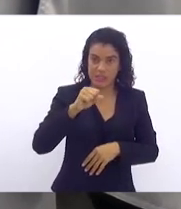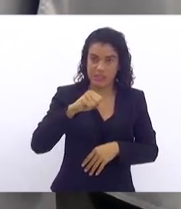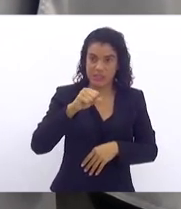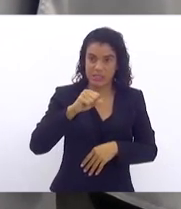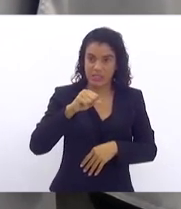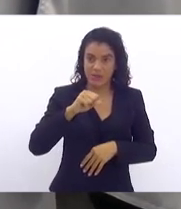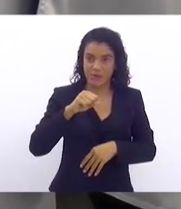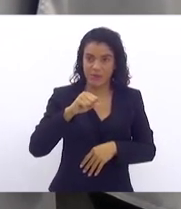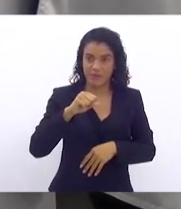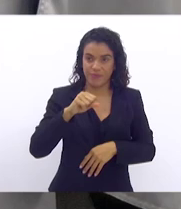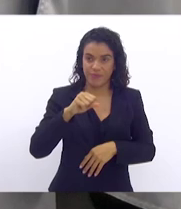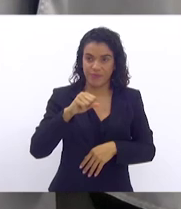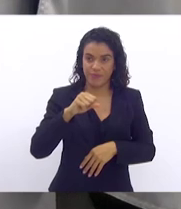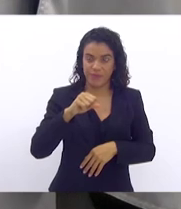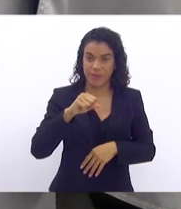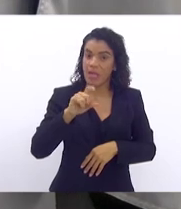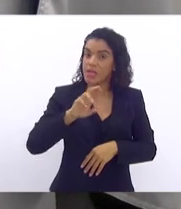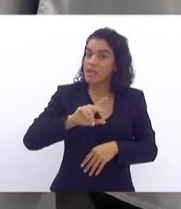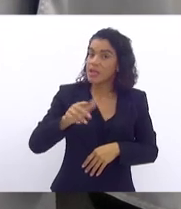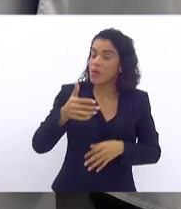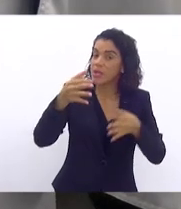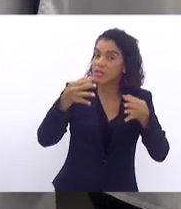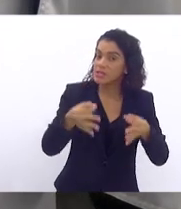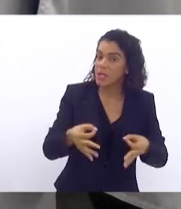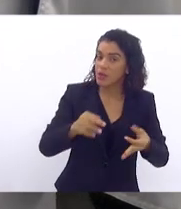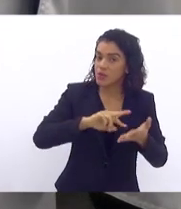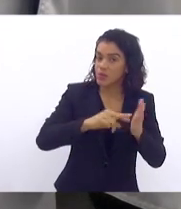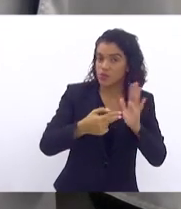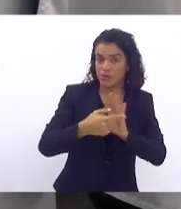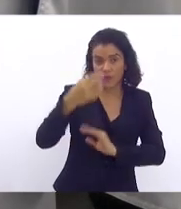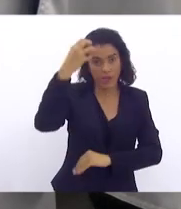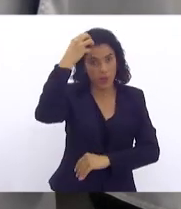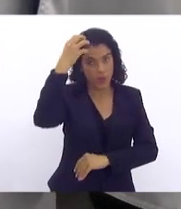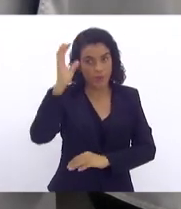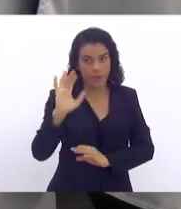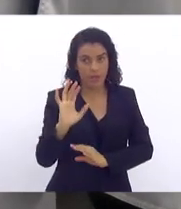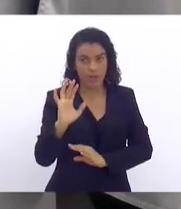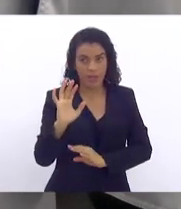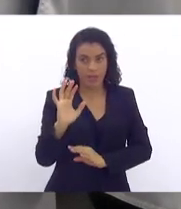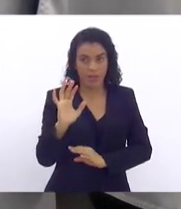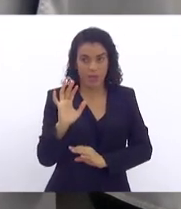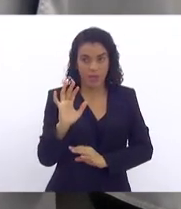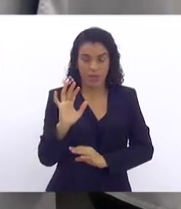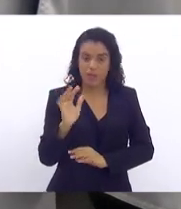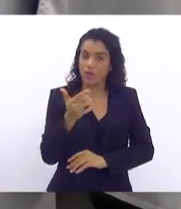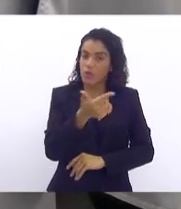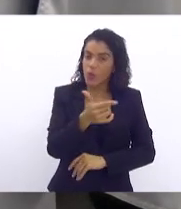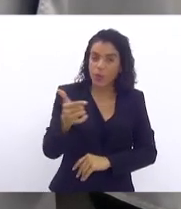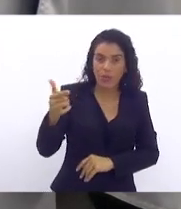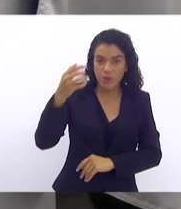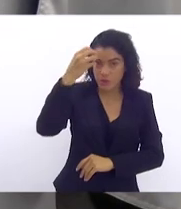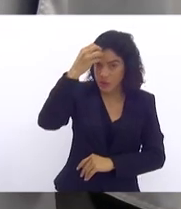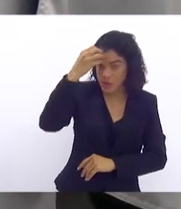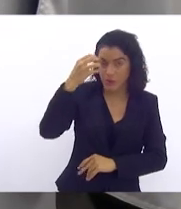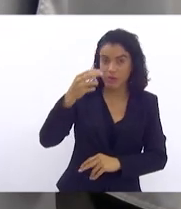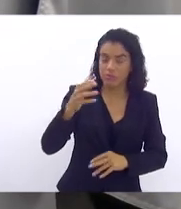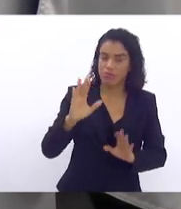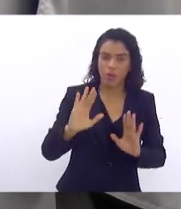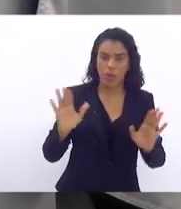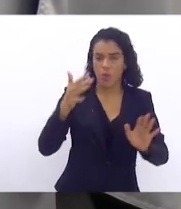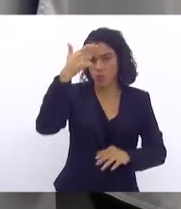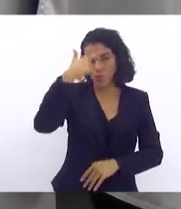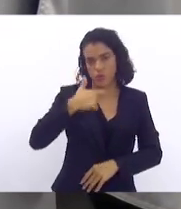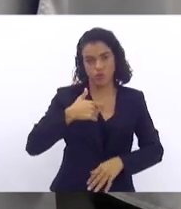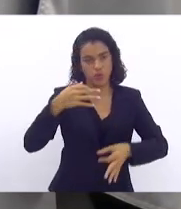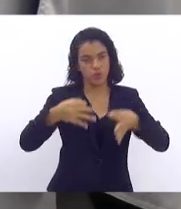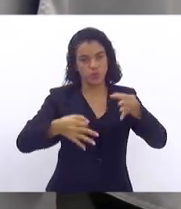quando descentralizou. Não dá certo não quer dizer que é culpa. Não, sim, mas sim, não deu certo por culpa de alguém, concorda? Não sou juiz, eu